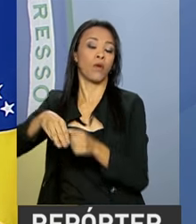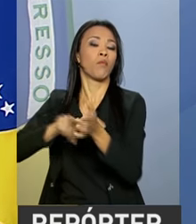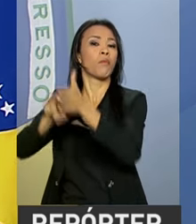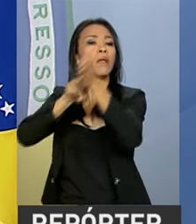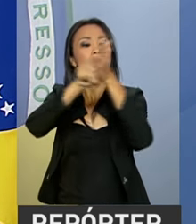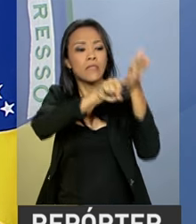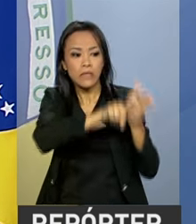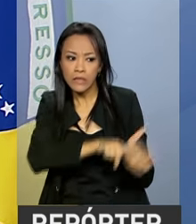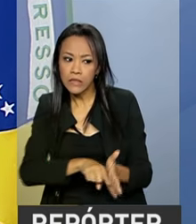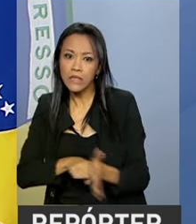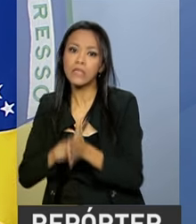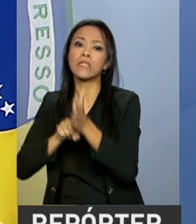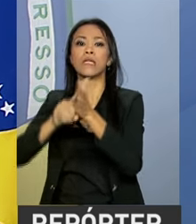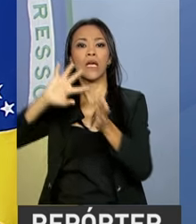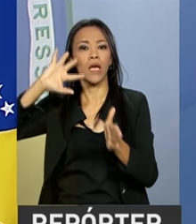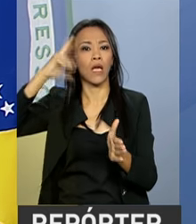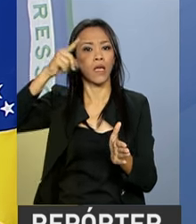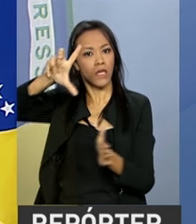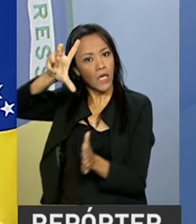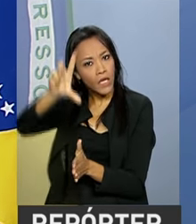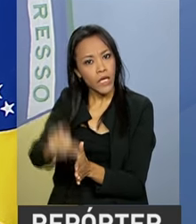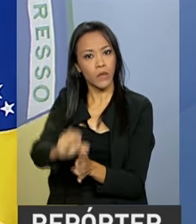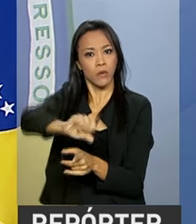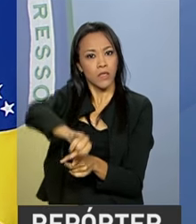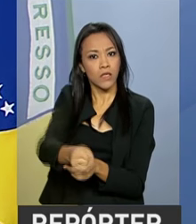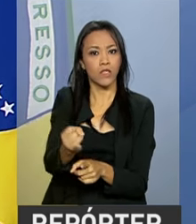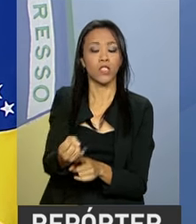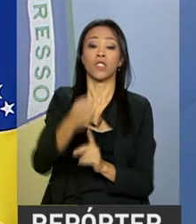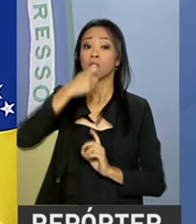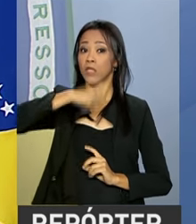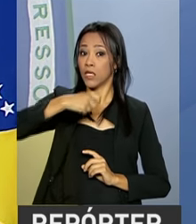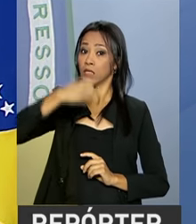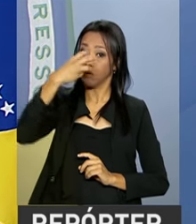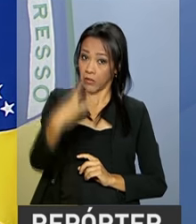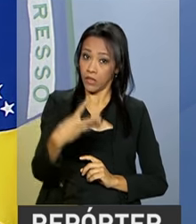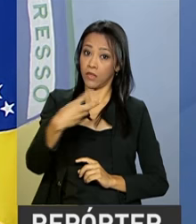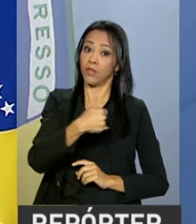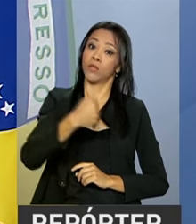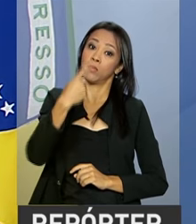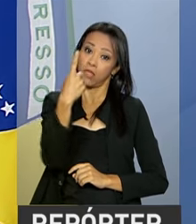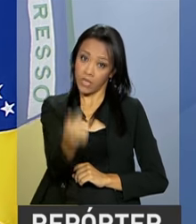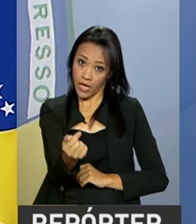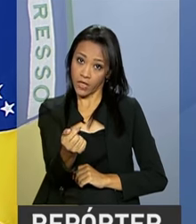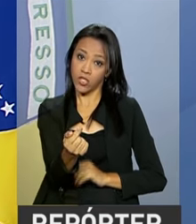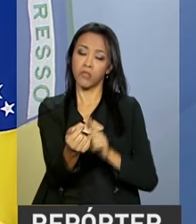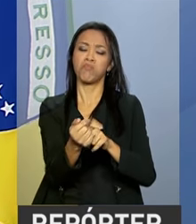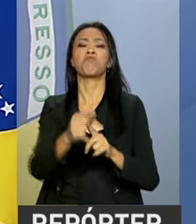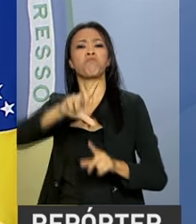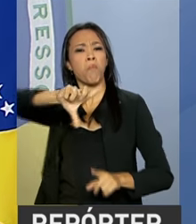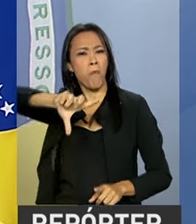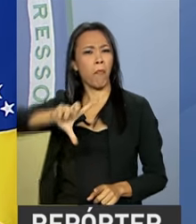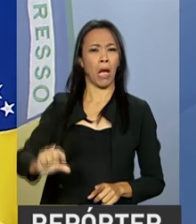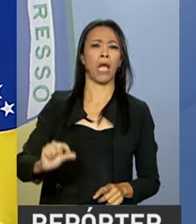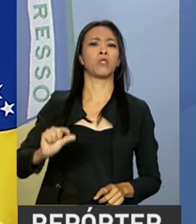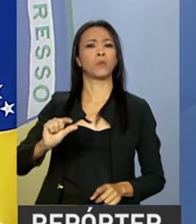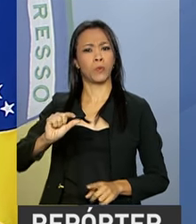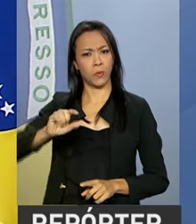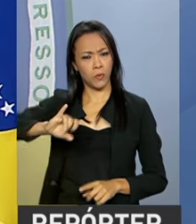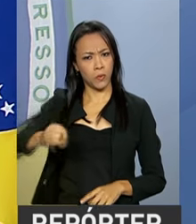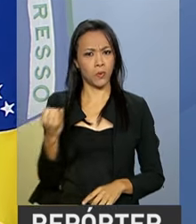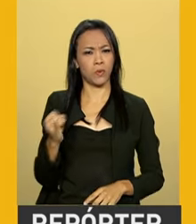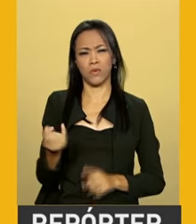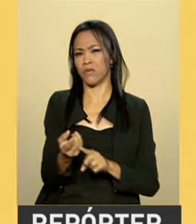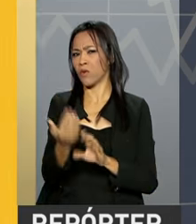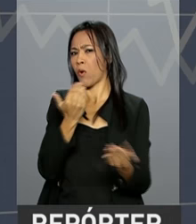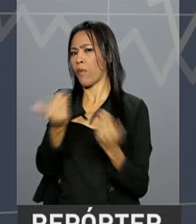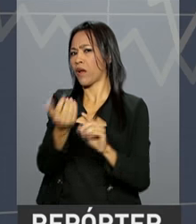brasileiro a inflação no país no primeiro trimestre de 2007 atingiu seu nível mais baixo desde o plano